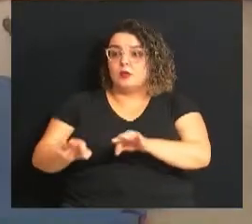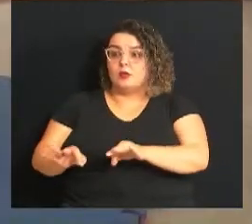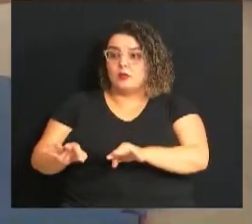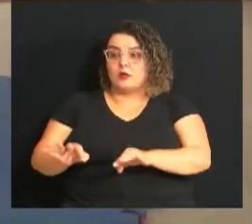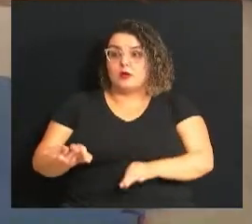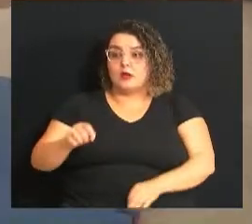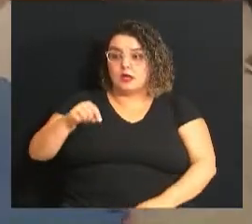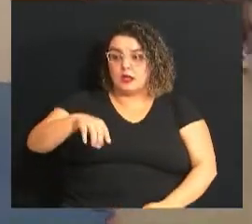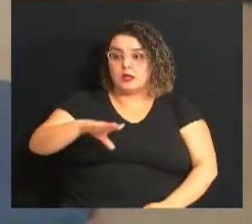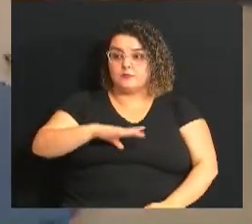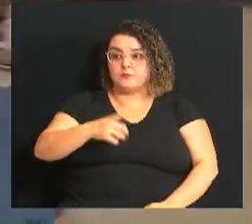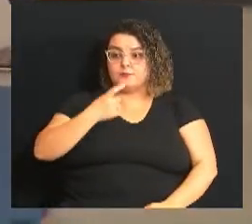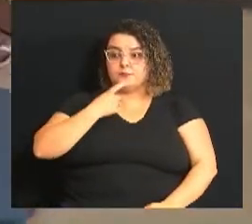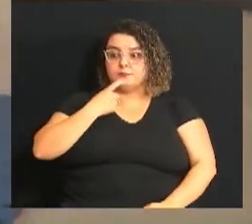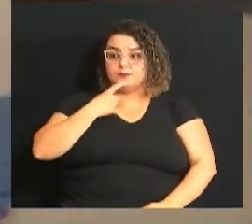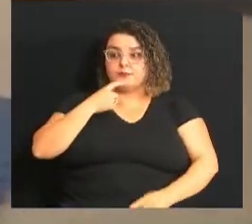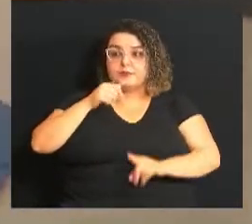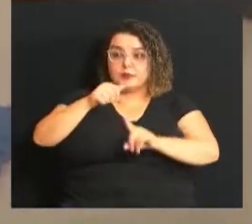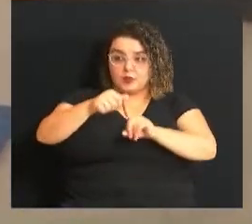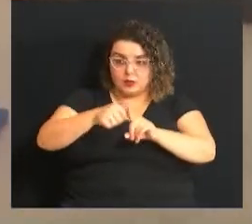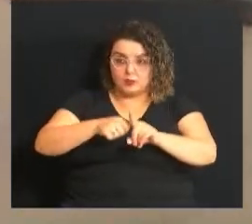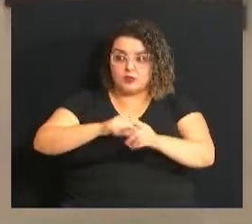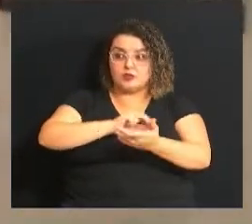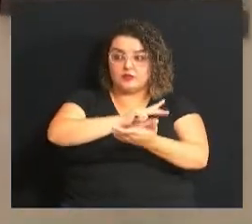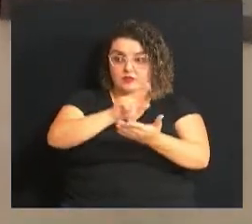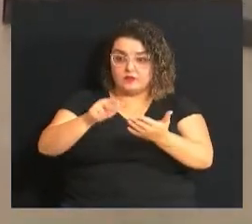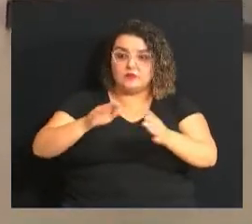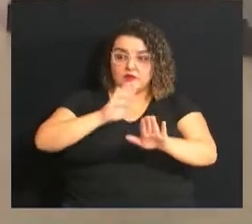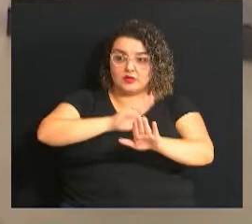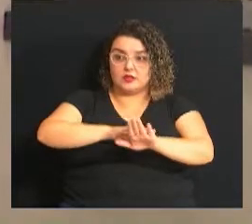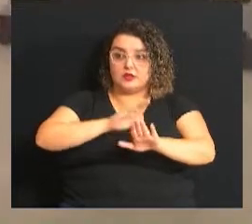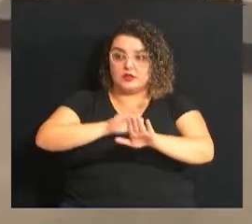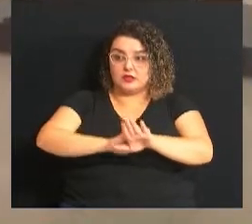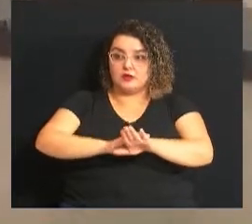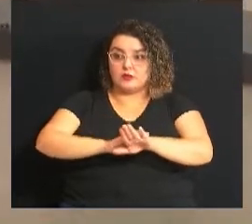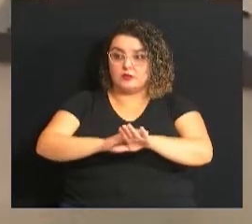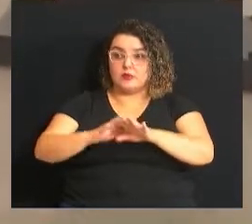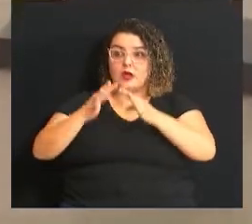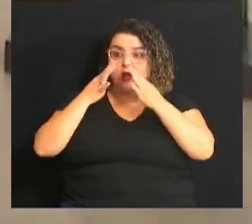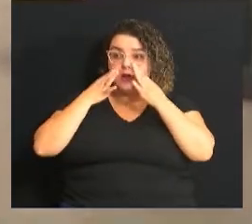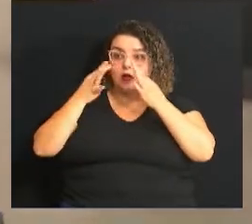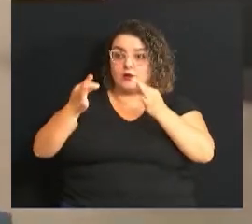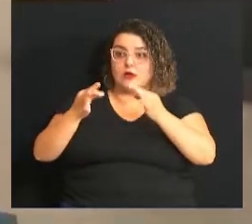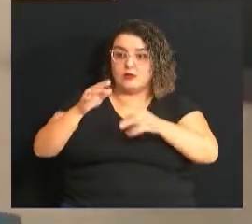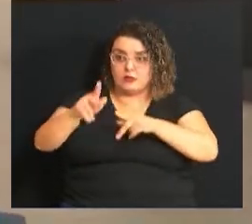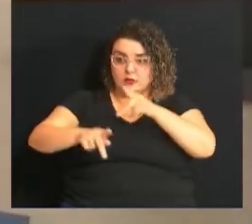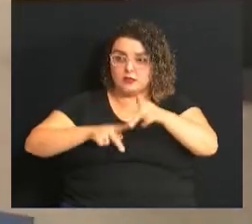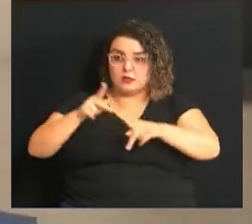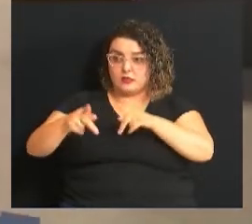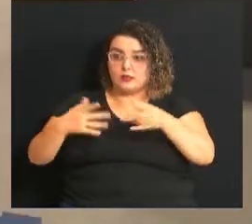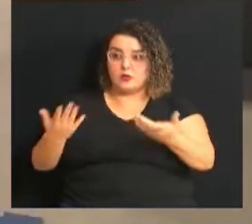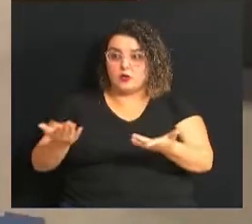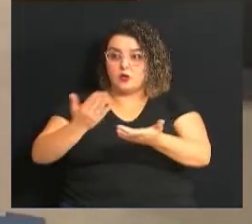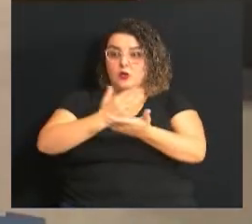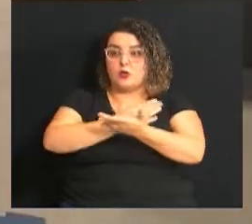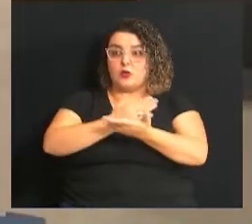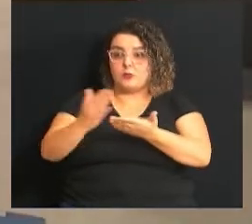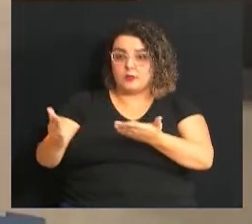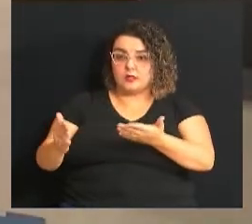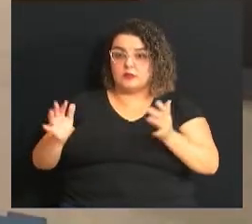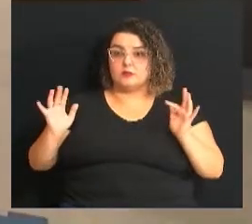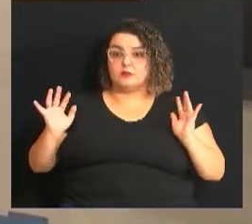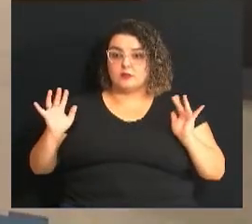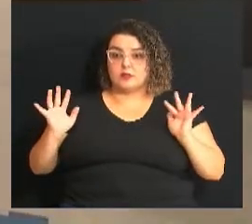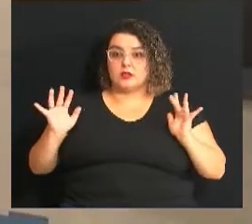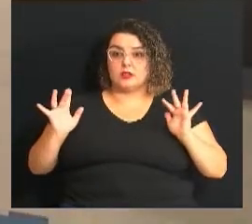em Campinas? O mês está recheado de ações e para chamar a atenção da população. Então, nós iniciamos com uma caminhada que teve aqui